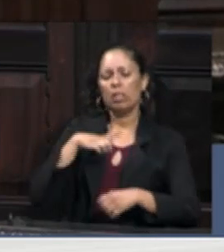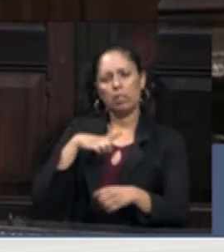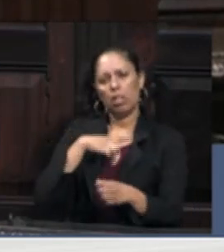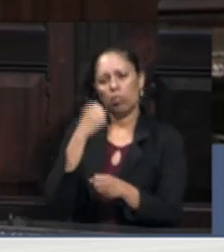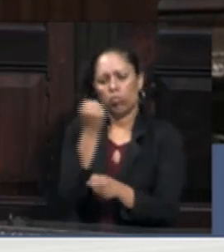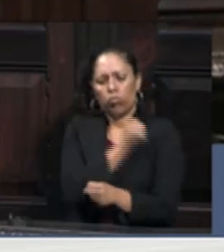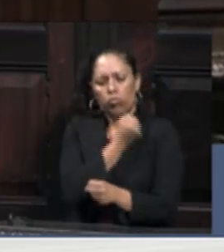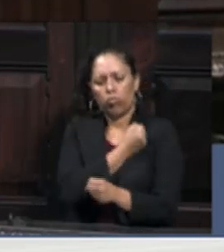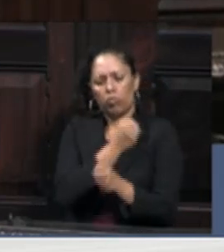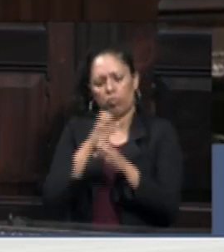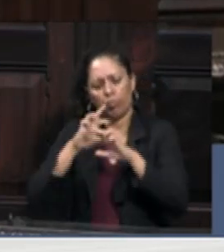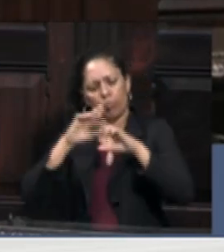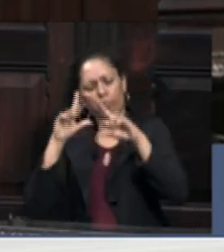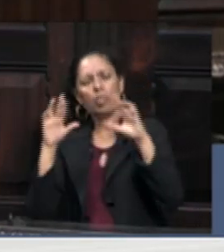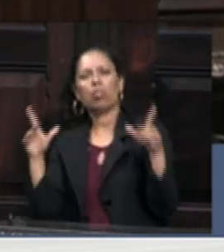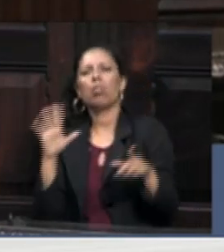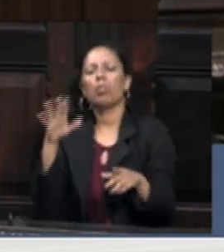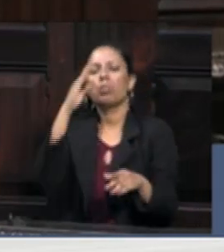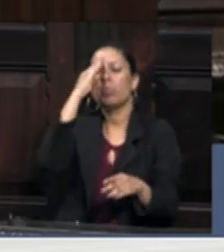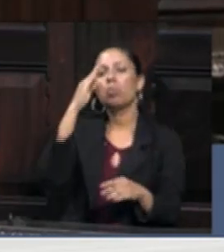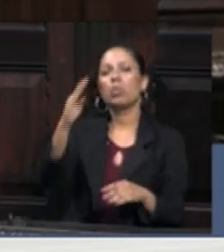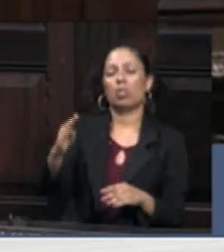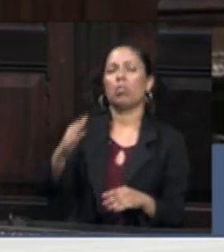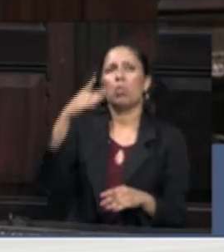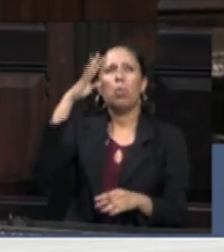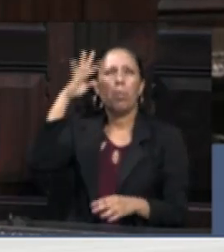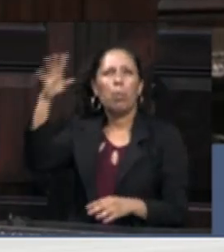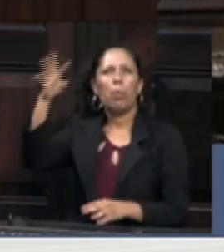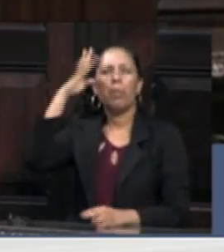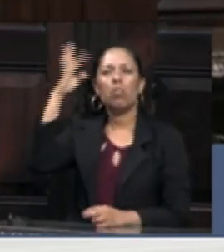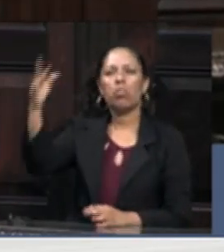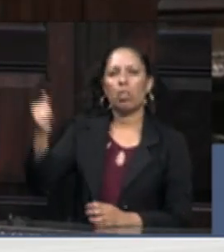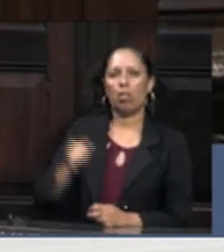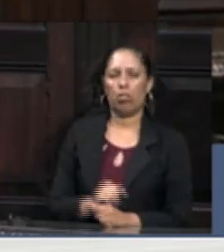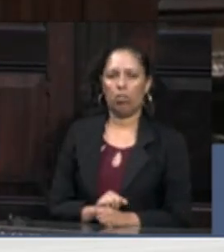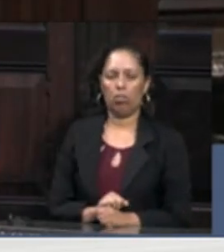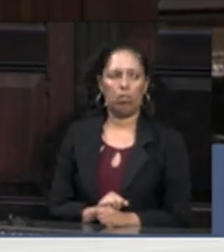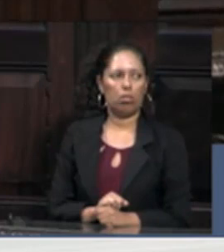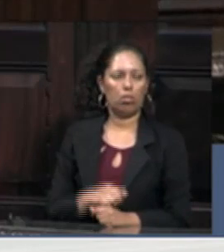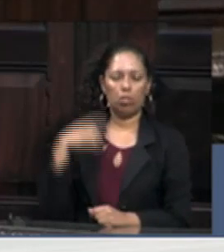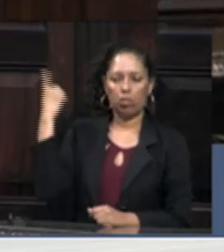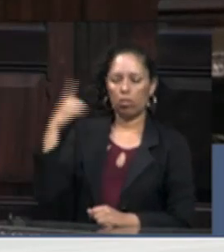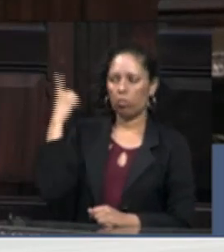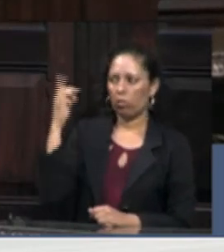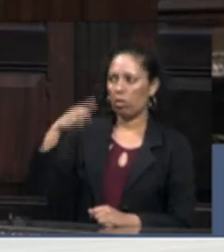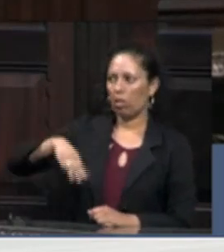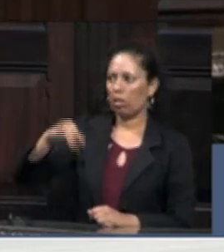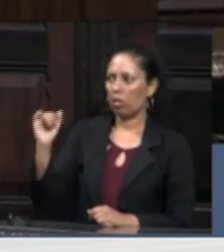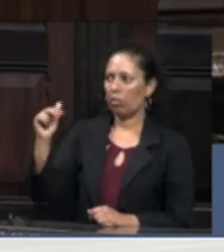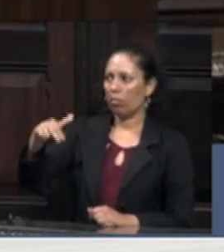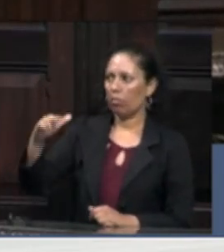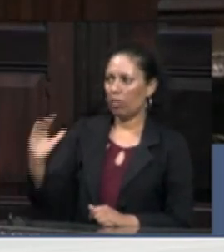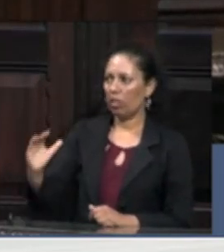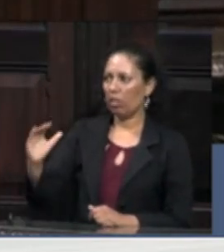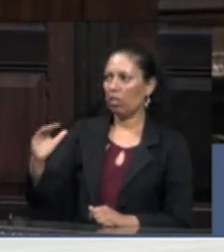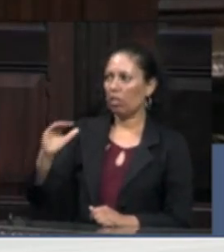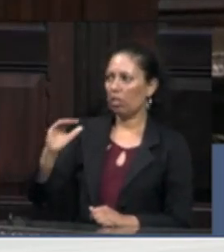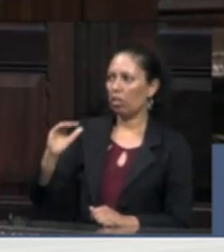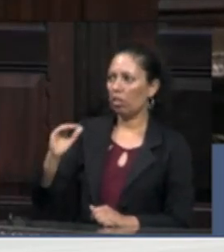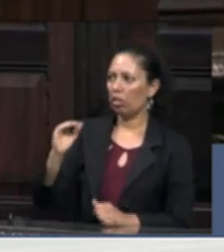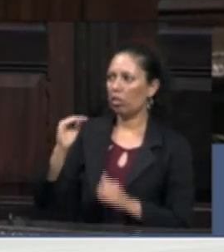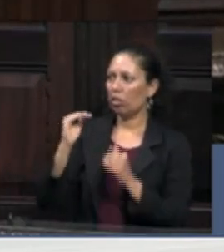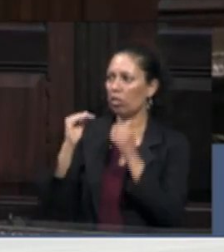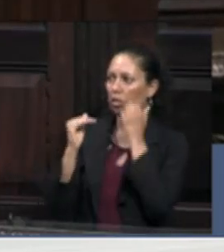ressaltar, mas há, sobretudo, uma reflexão, deputado Mink, sobre o modelo, não é?